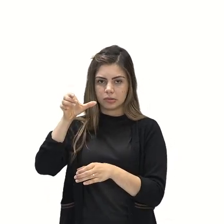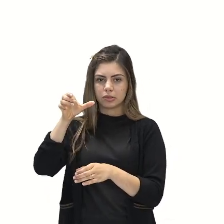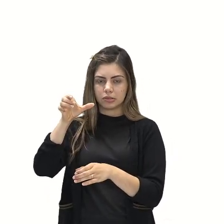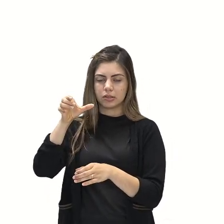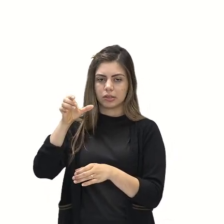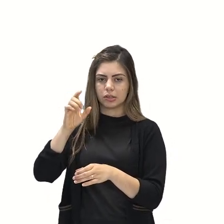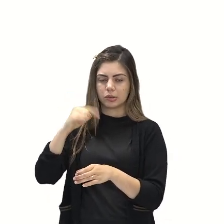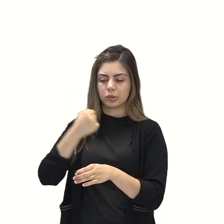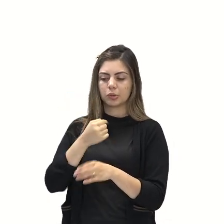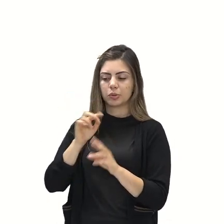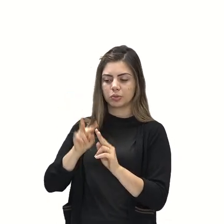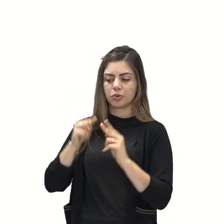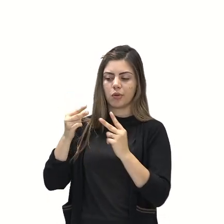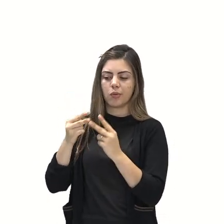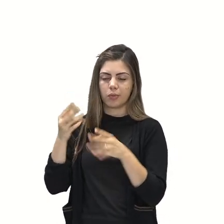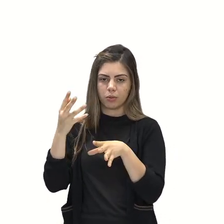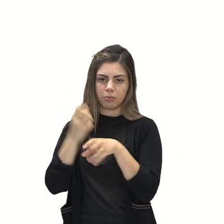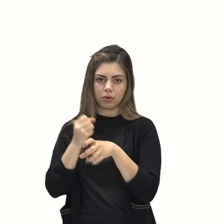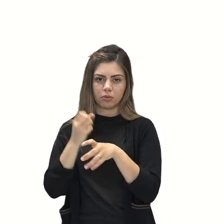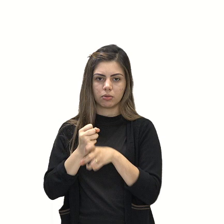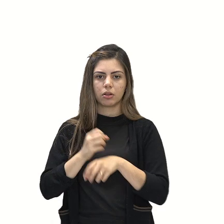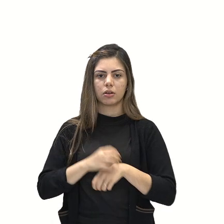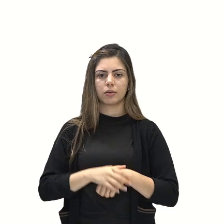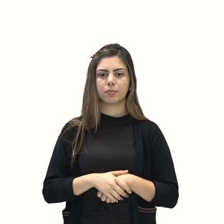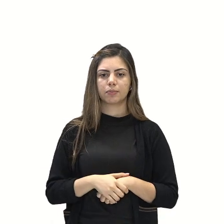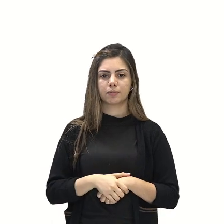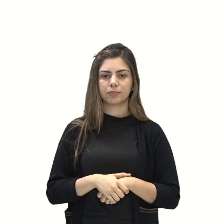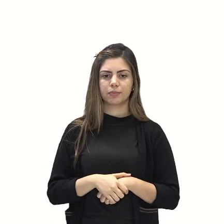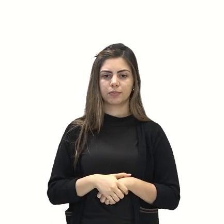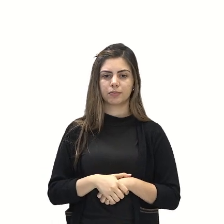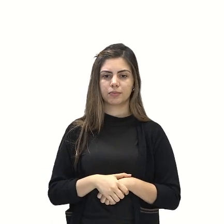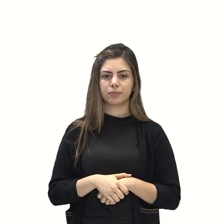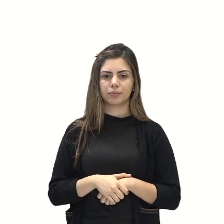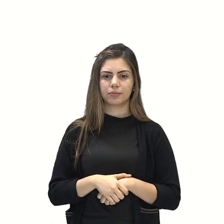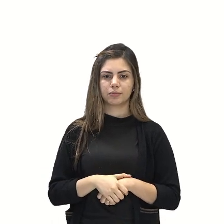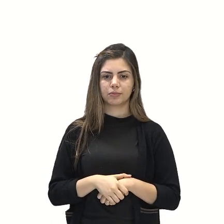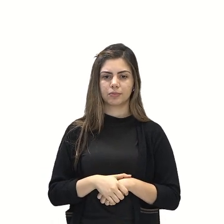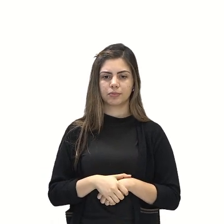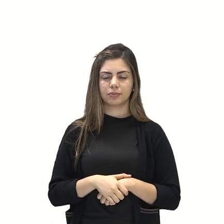cilindro, beleza? De